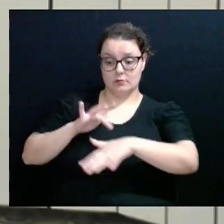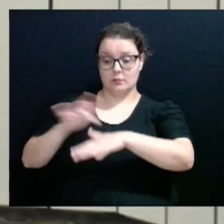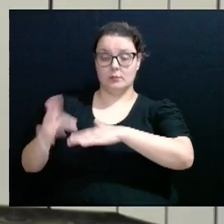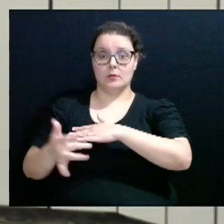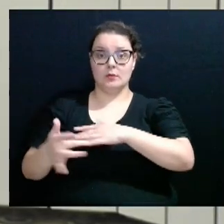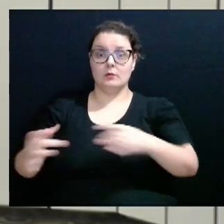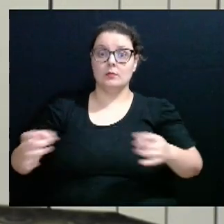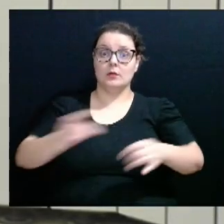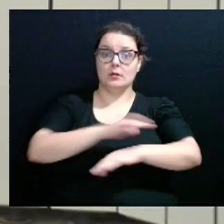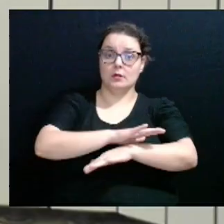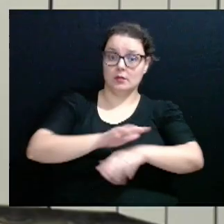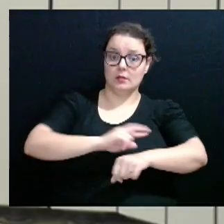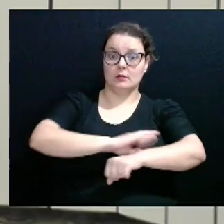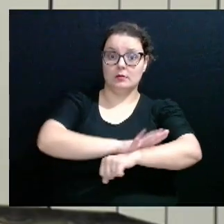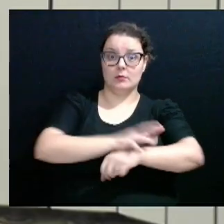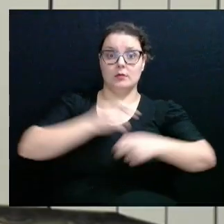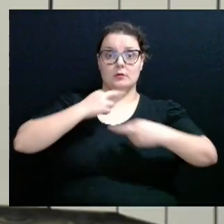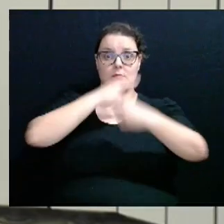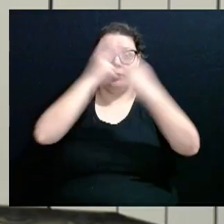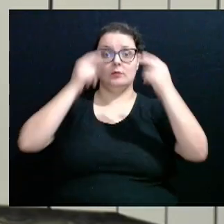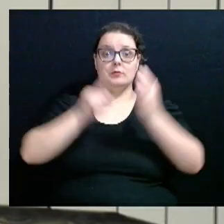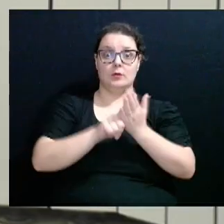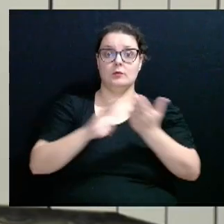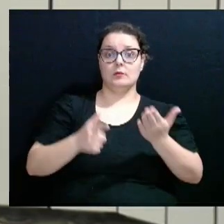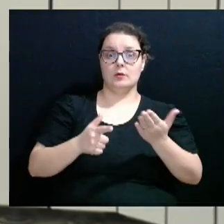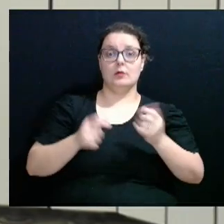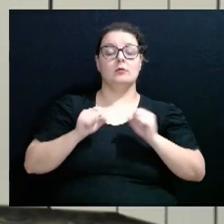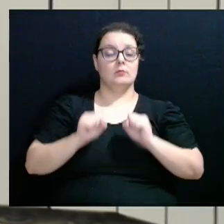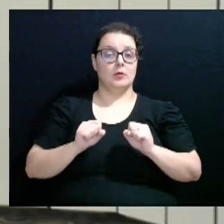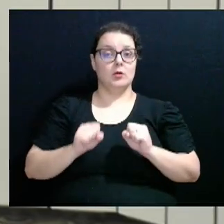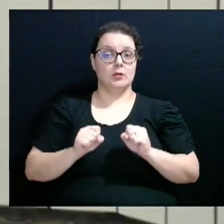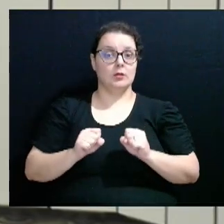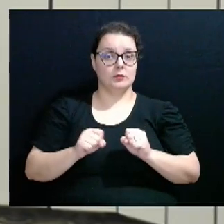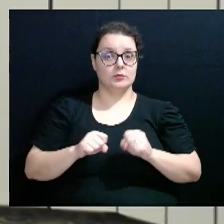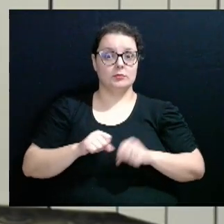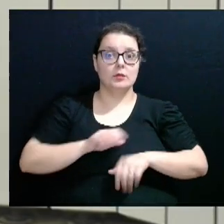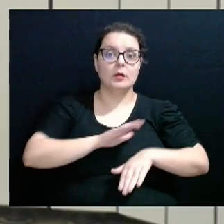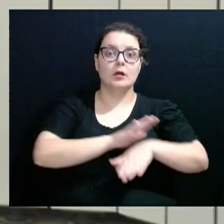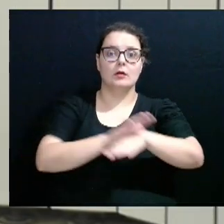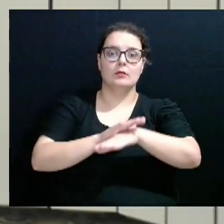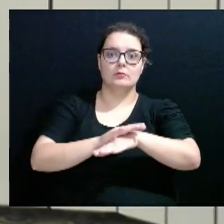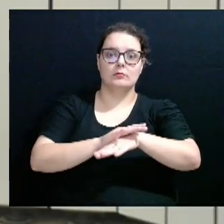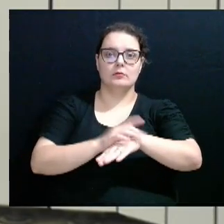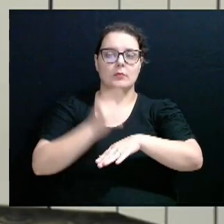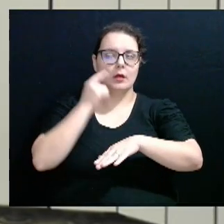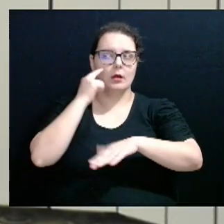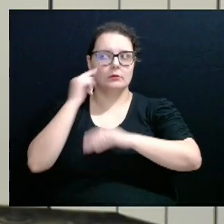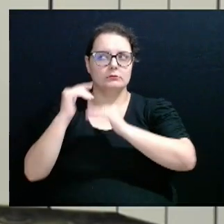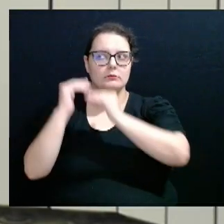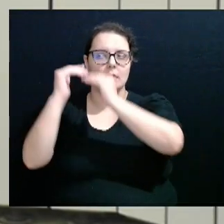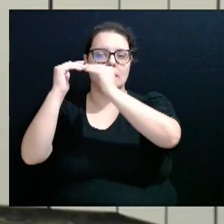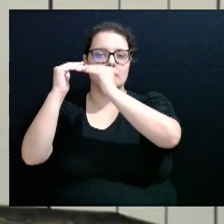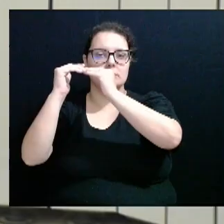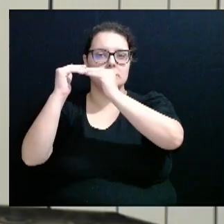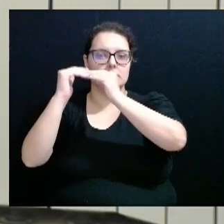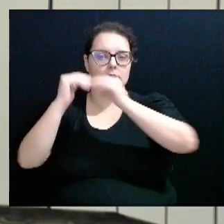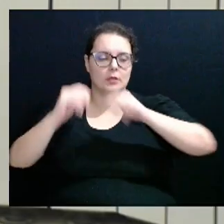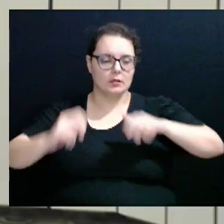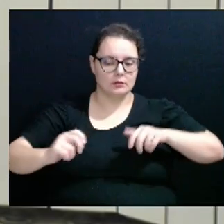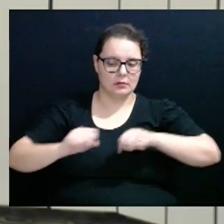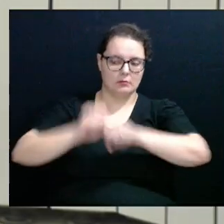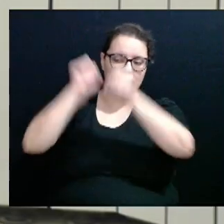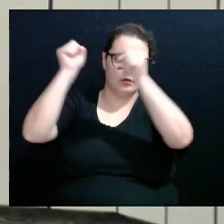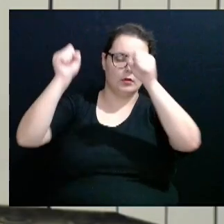racismo. Como o jornalismo pode contribuir para desconstruir e ampliar as vozes, construir uma